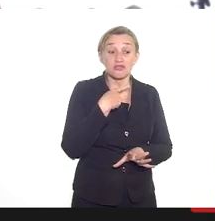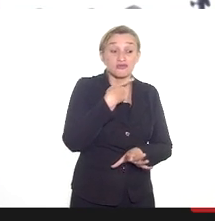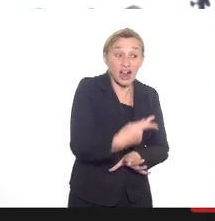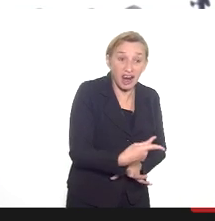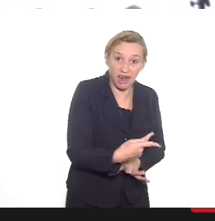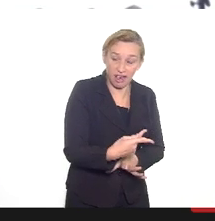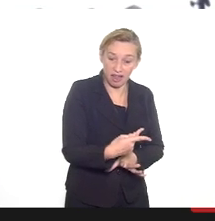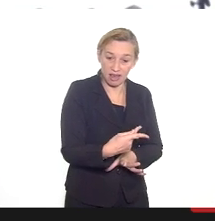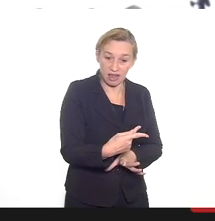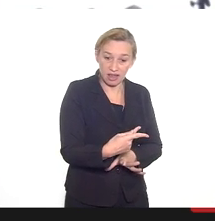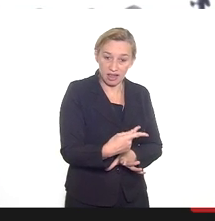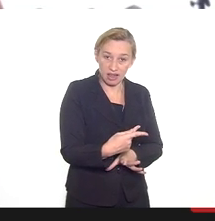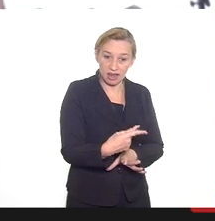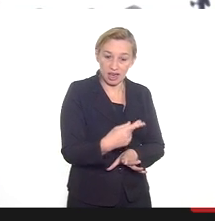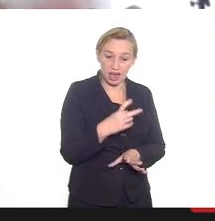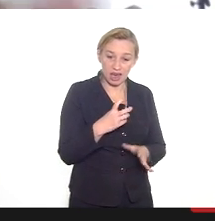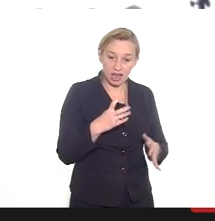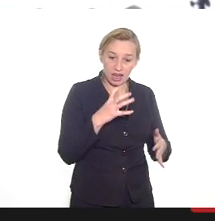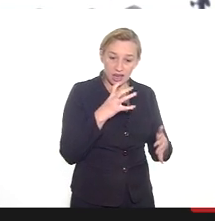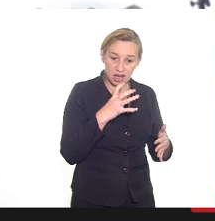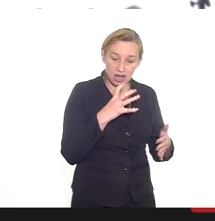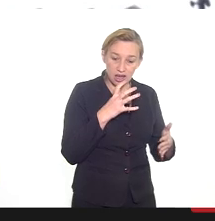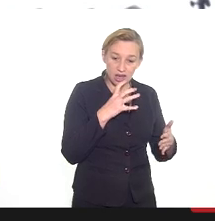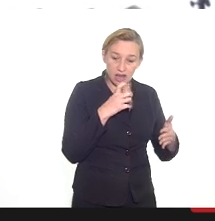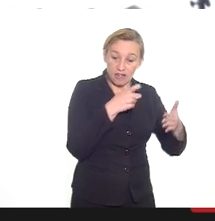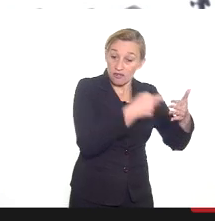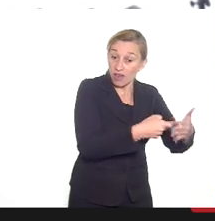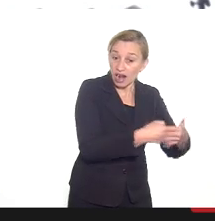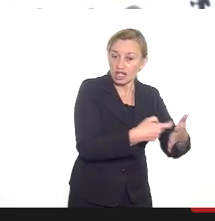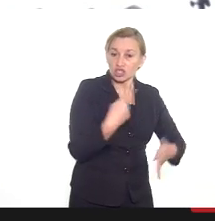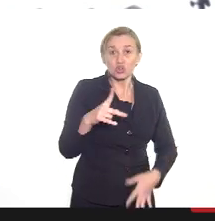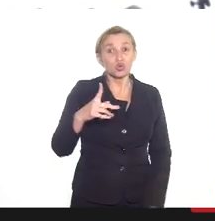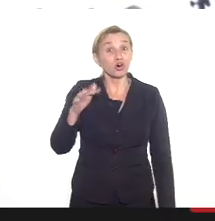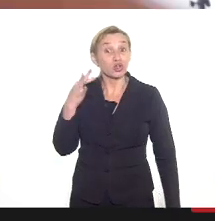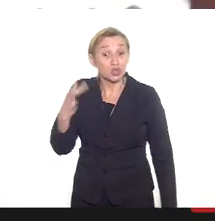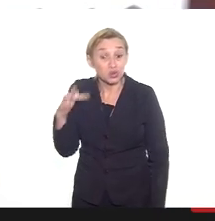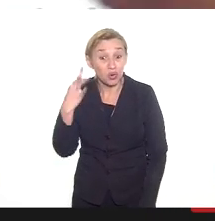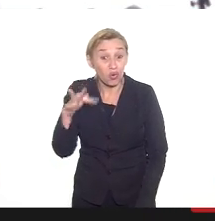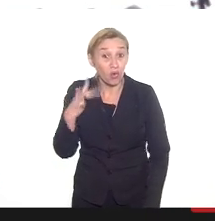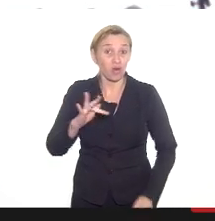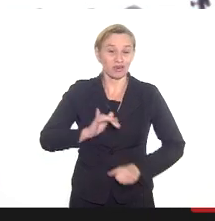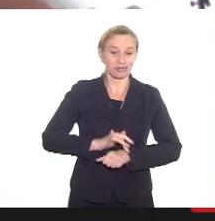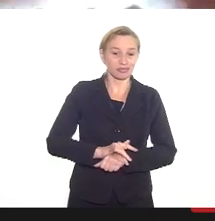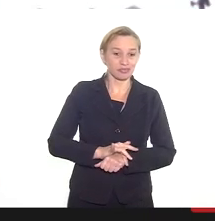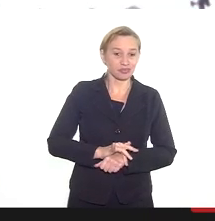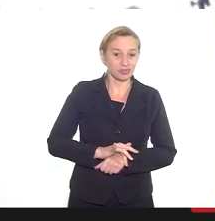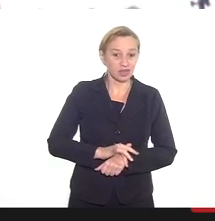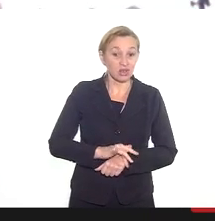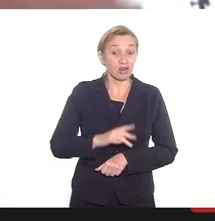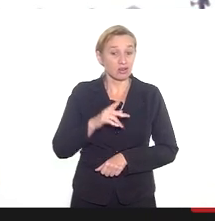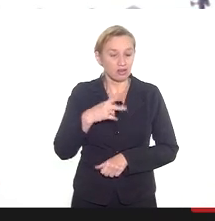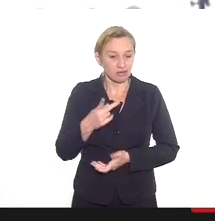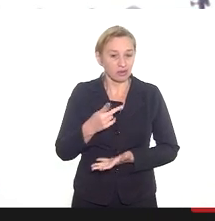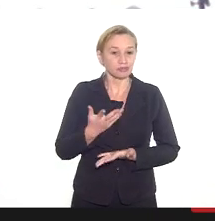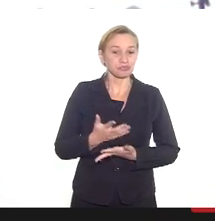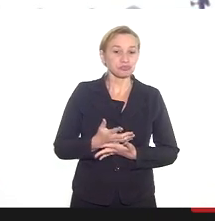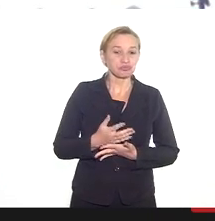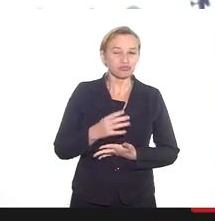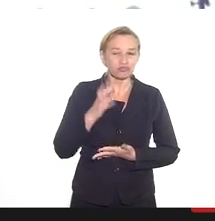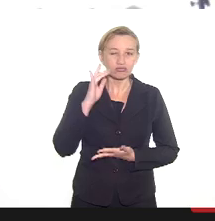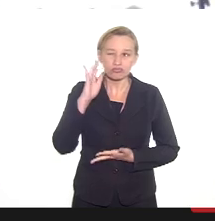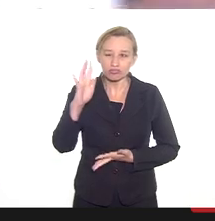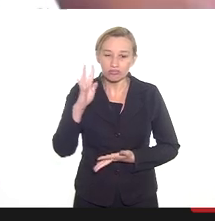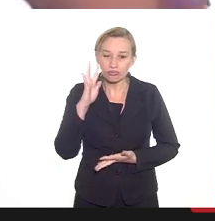denunciar a sua dor, é justamente a noção, e eu digo noção falsa, né, de